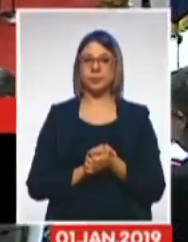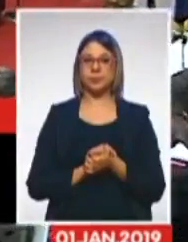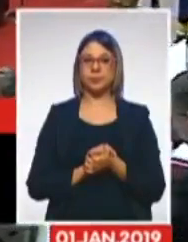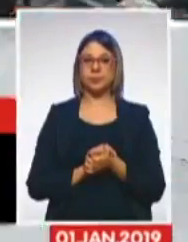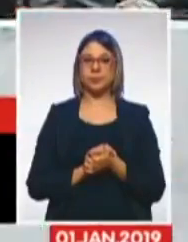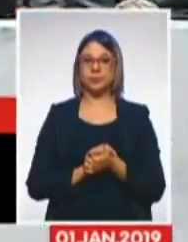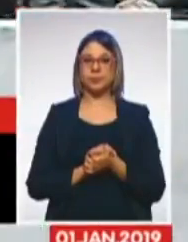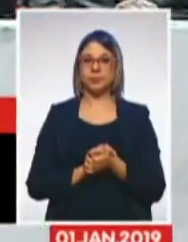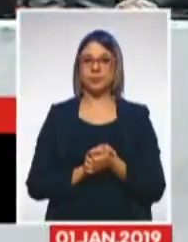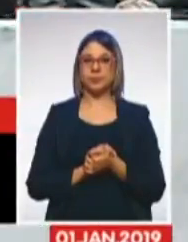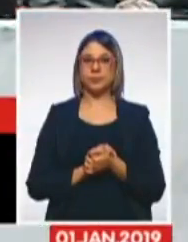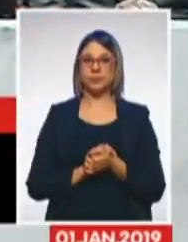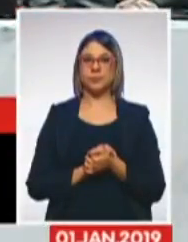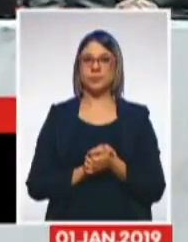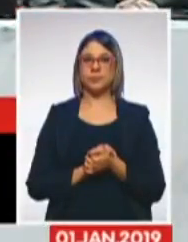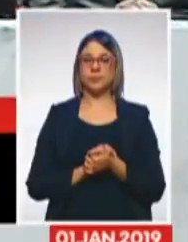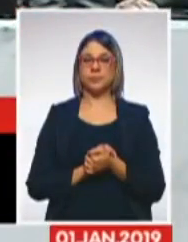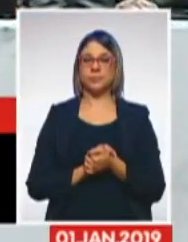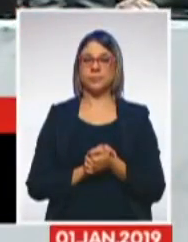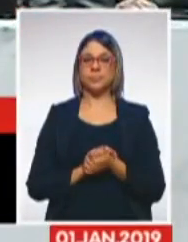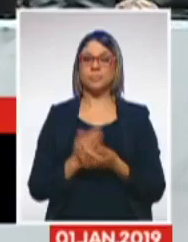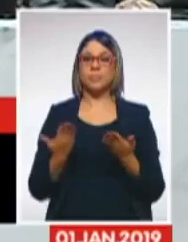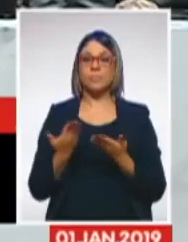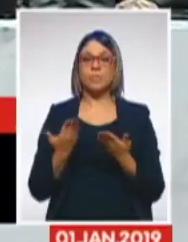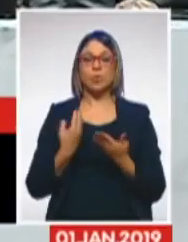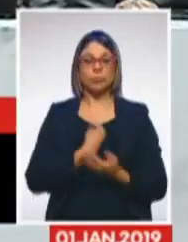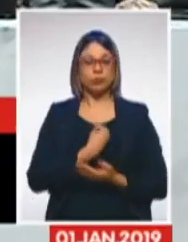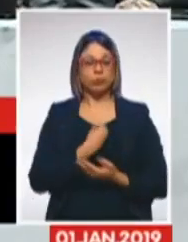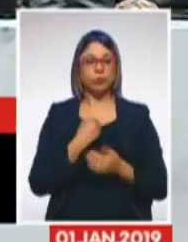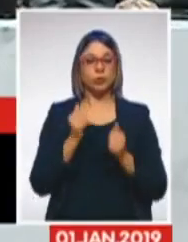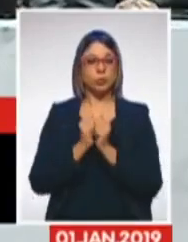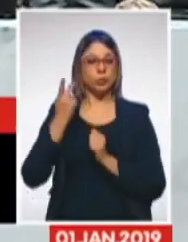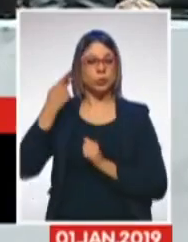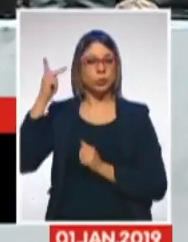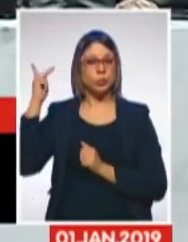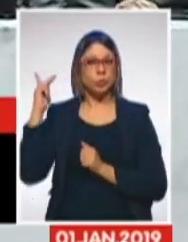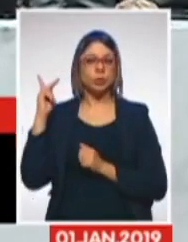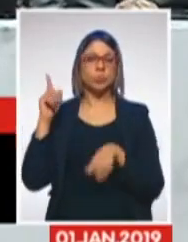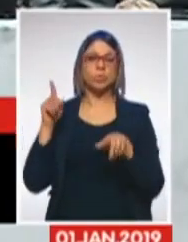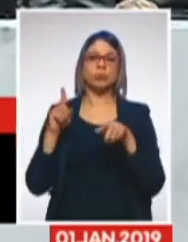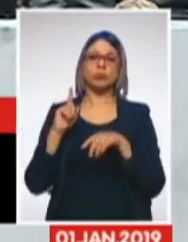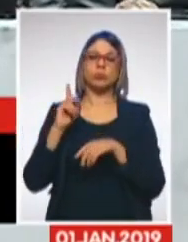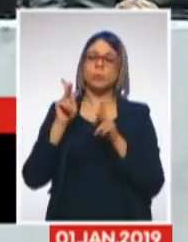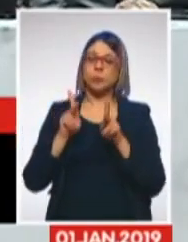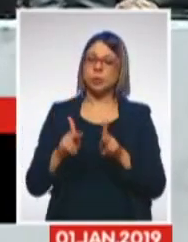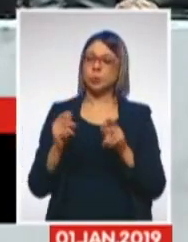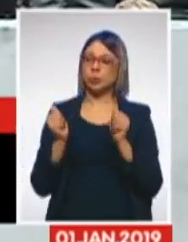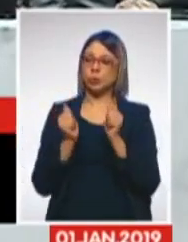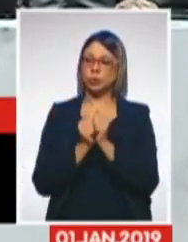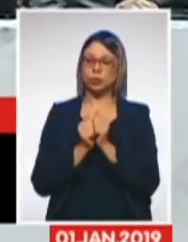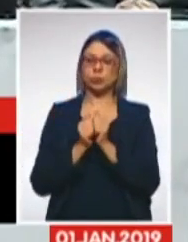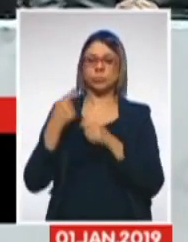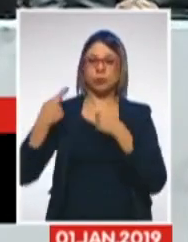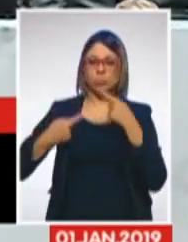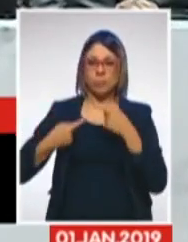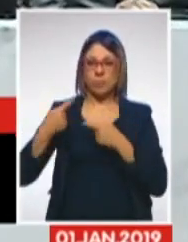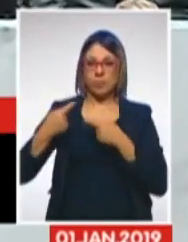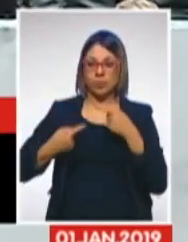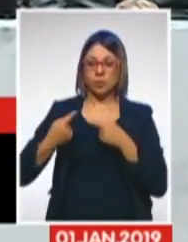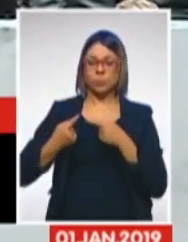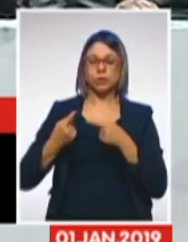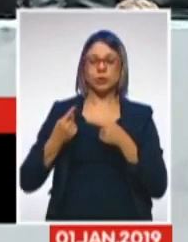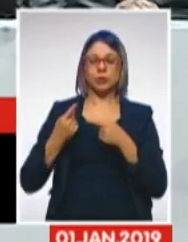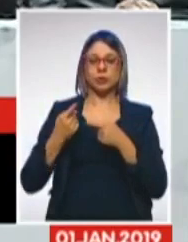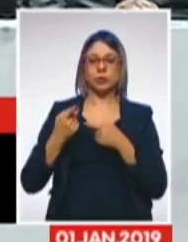Aqui convivem, histórica e democraticamente, membros dos mais diversos partidos, expressando